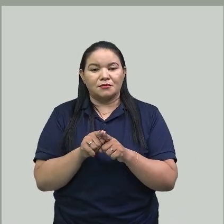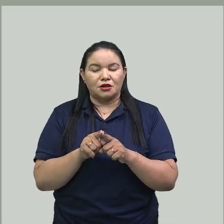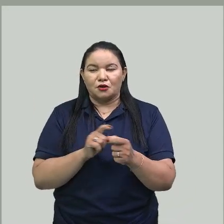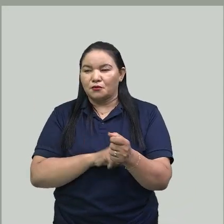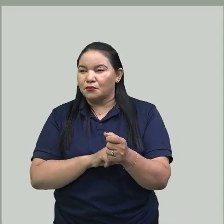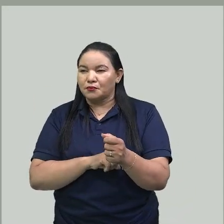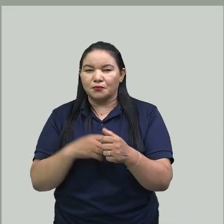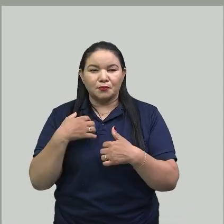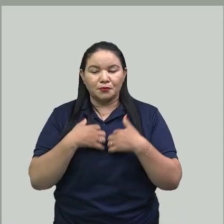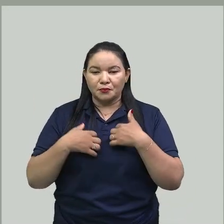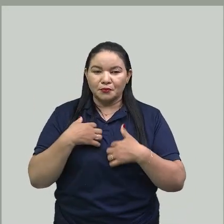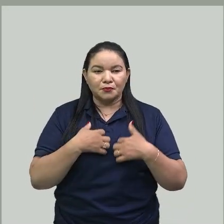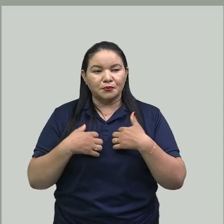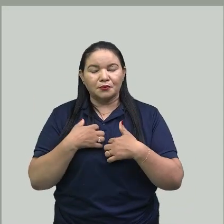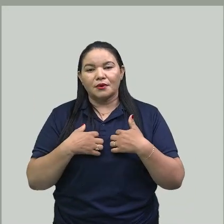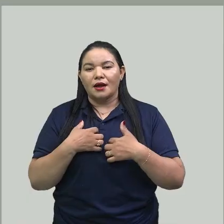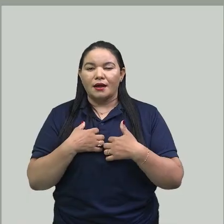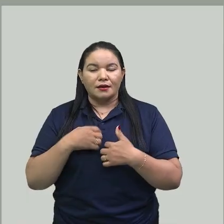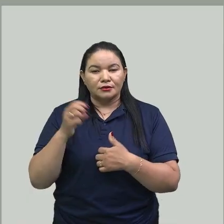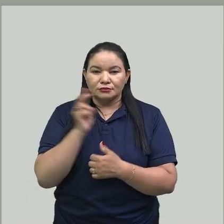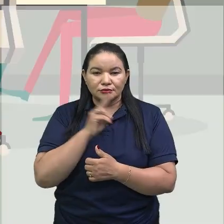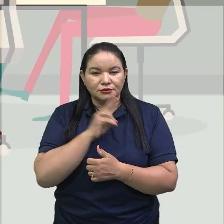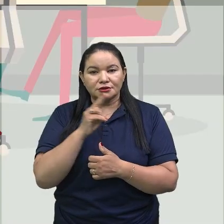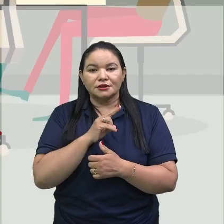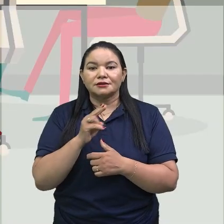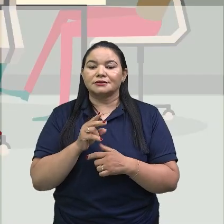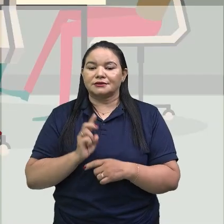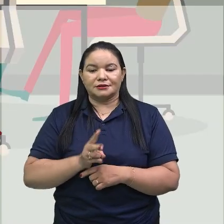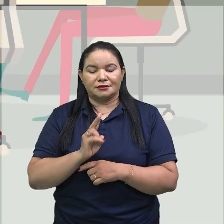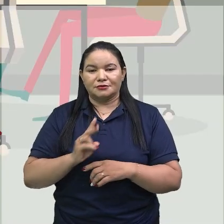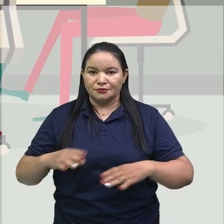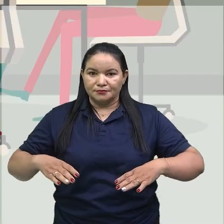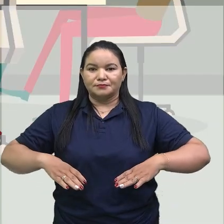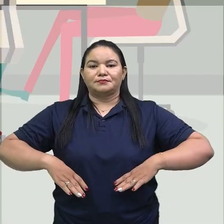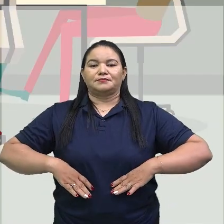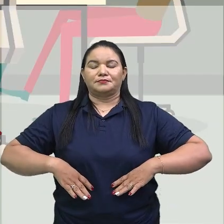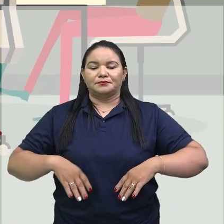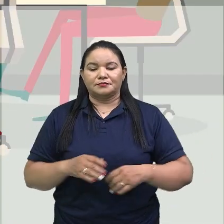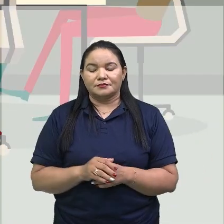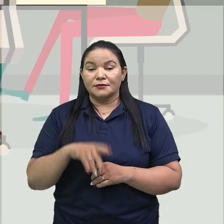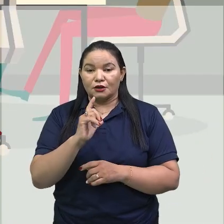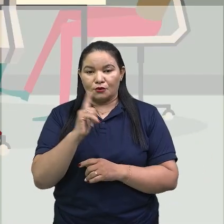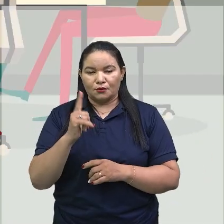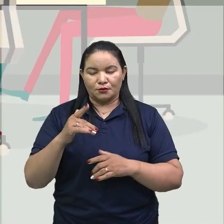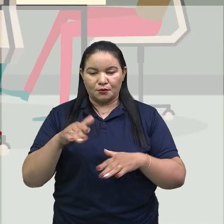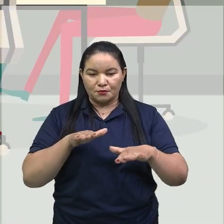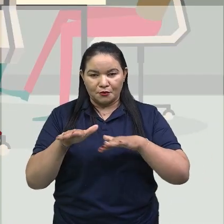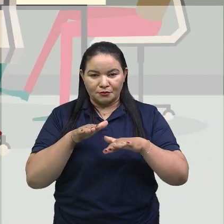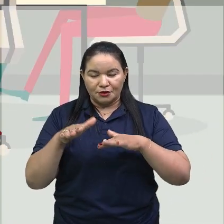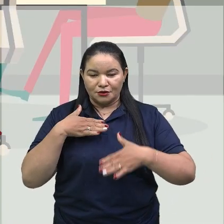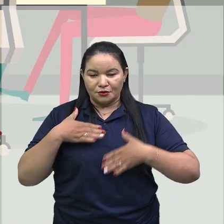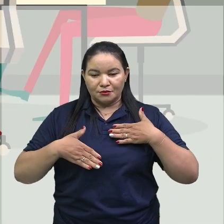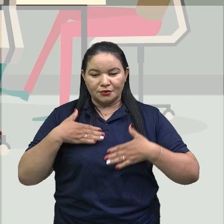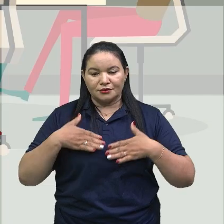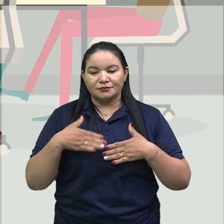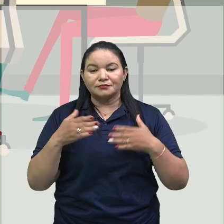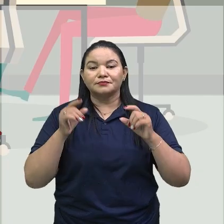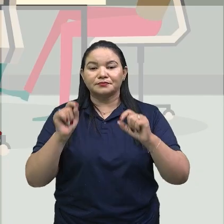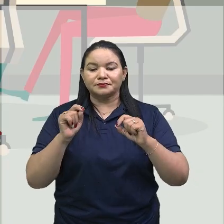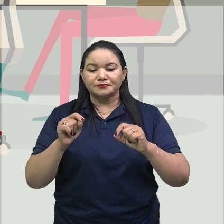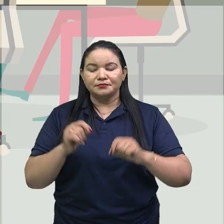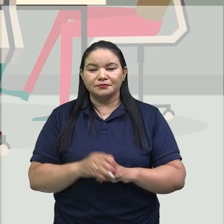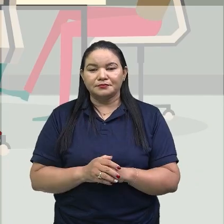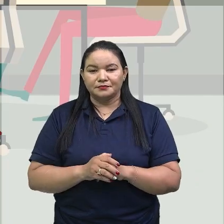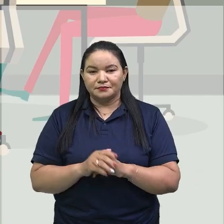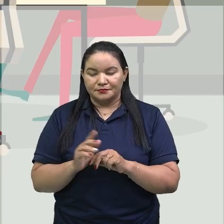ou urgência, as mãos vêm para a cintura. Outra movimentação corporal que traz uma mensagem é